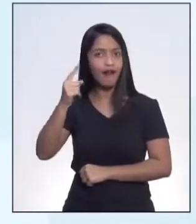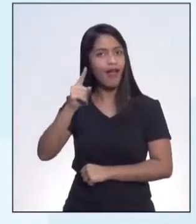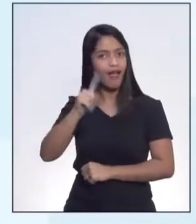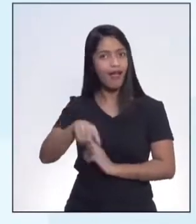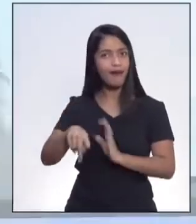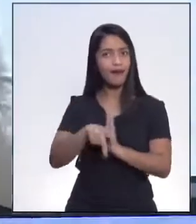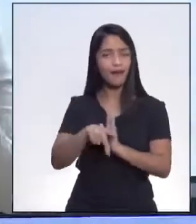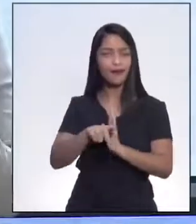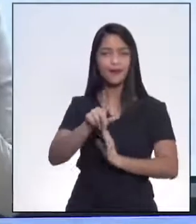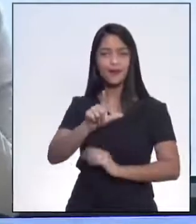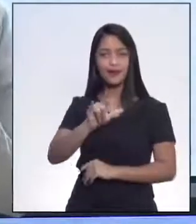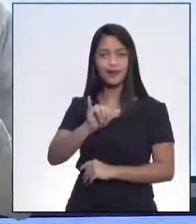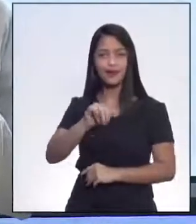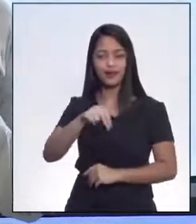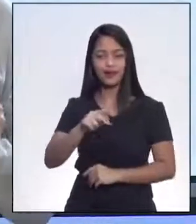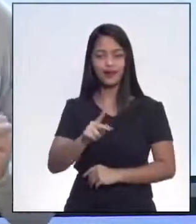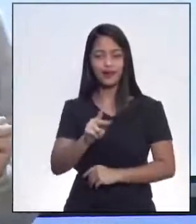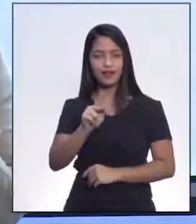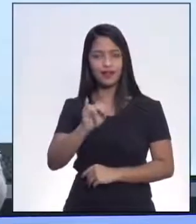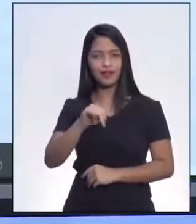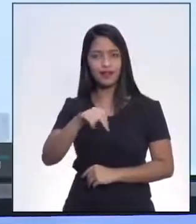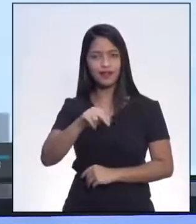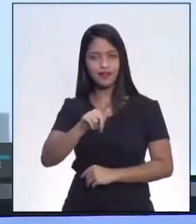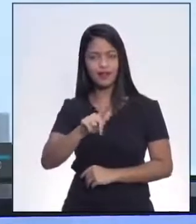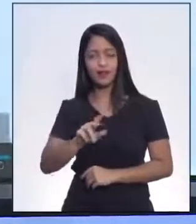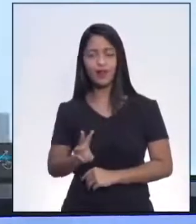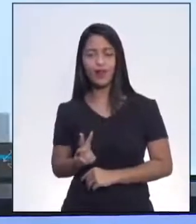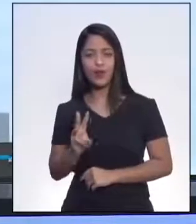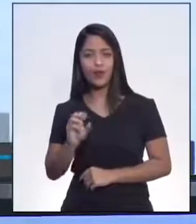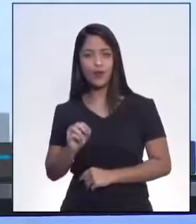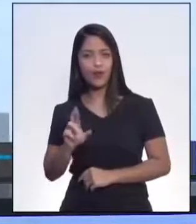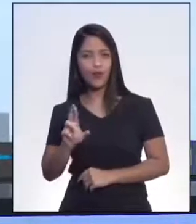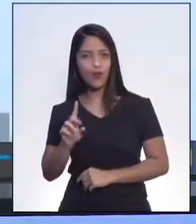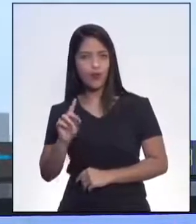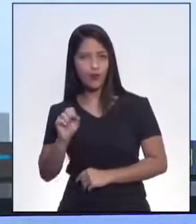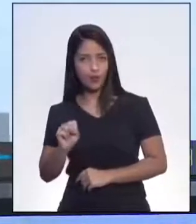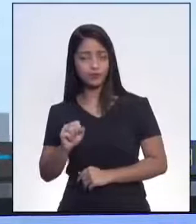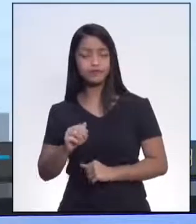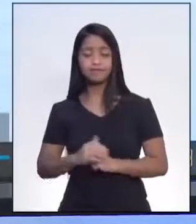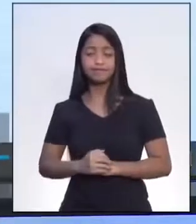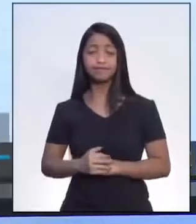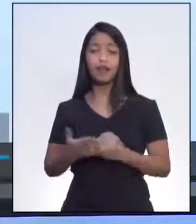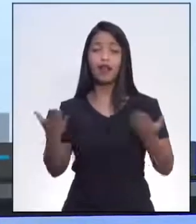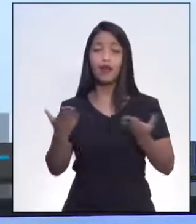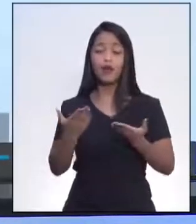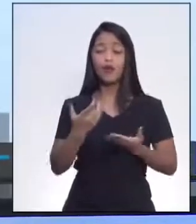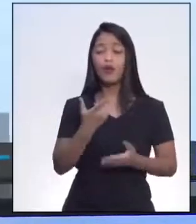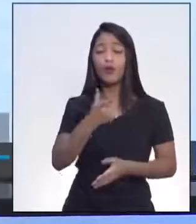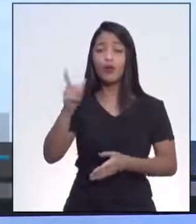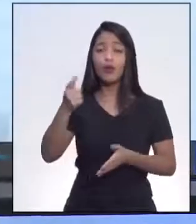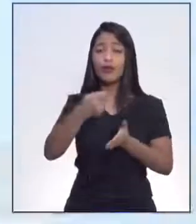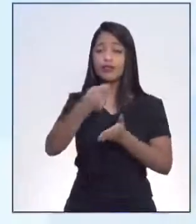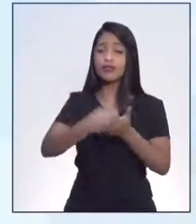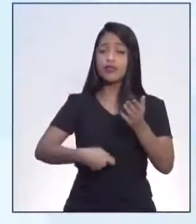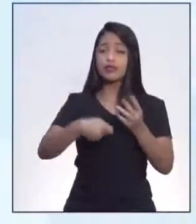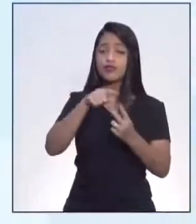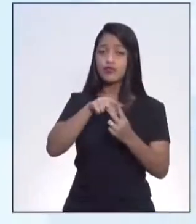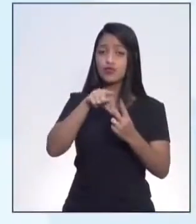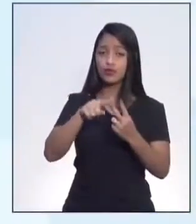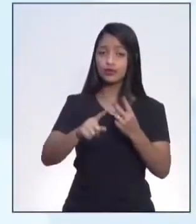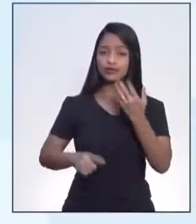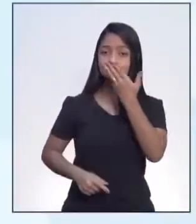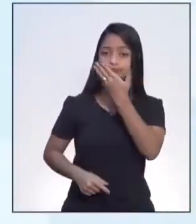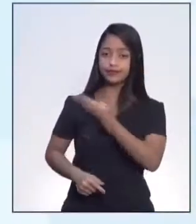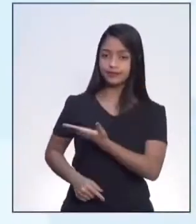of é um link word, ok? Então, agora, eu tenho esses dois trechinhos aqui, ali na tela